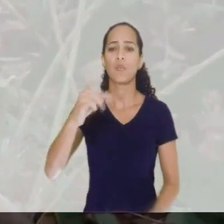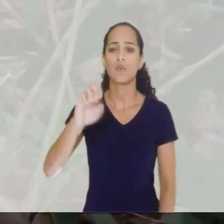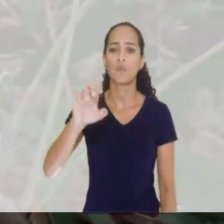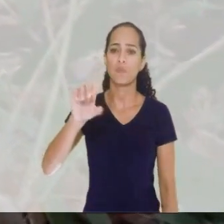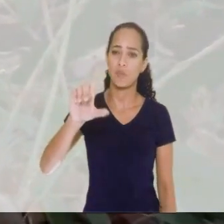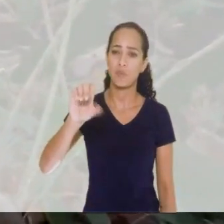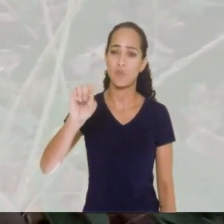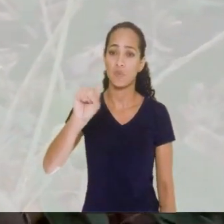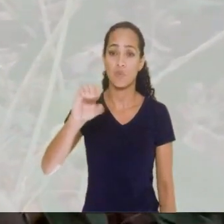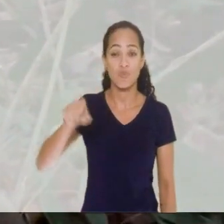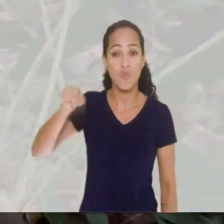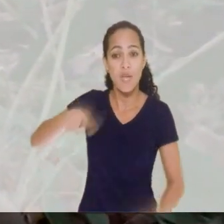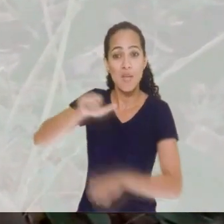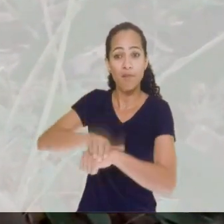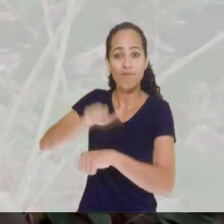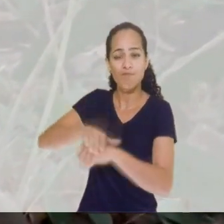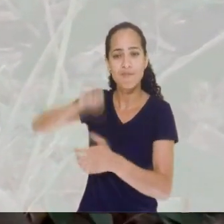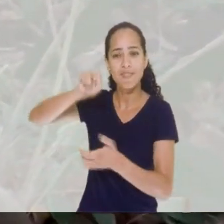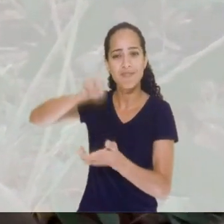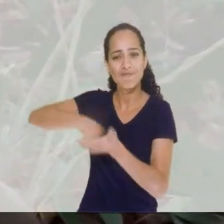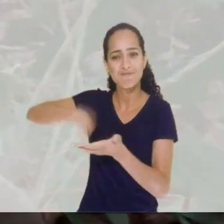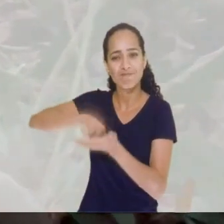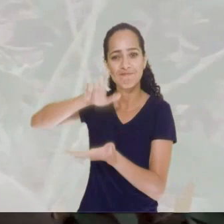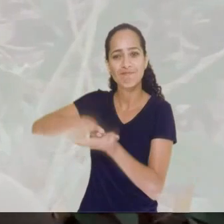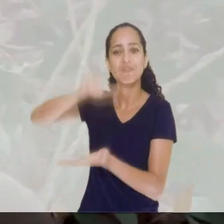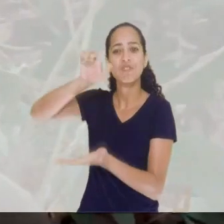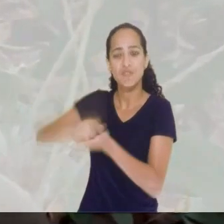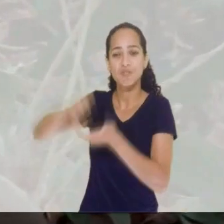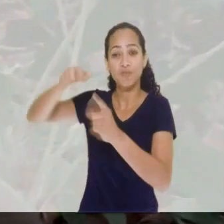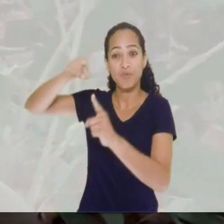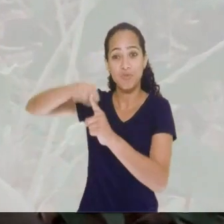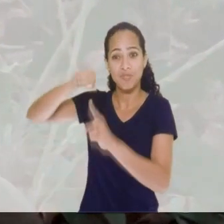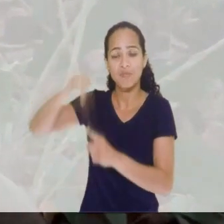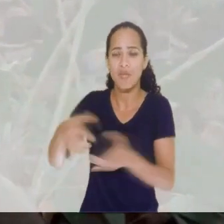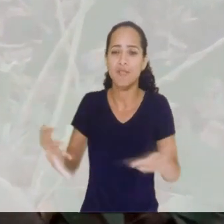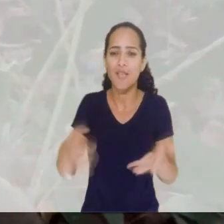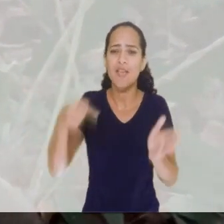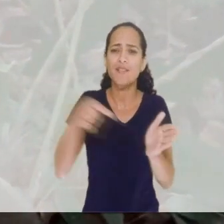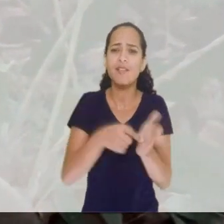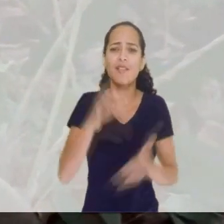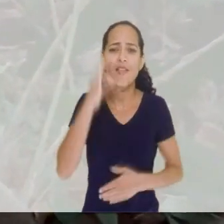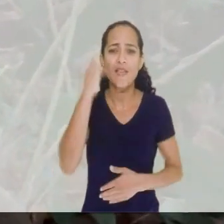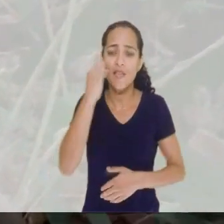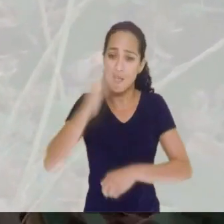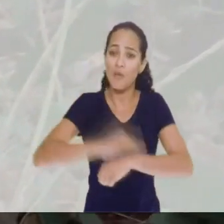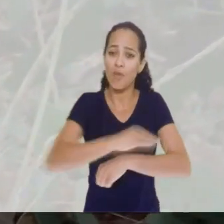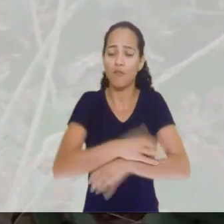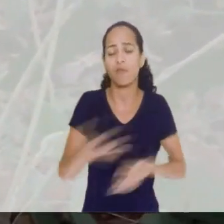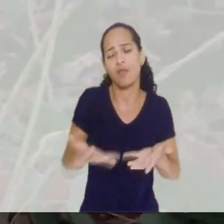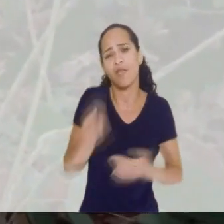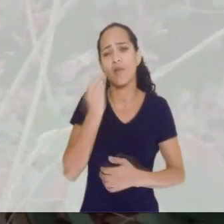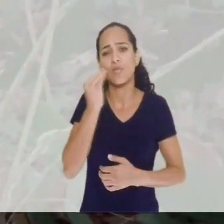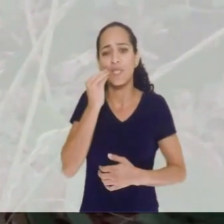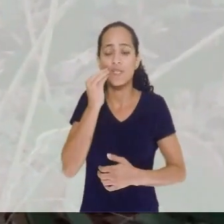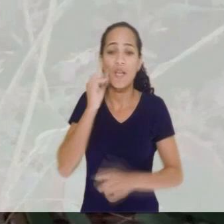com o descritor da espécie, Pedro Peloso. Então a gente vai buscar ele ali, que tá no outro ponto, ali atrás, procurando outros indivíduos. Aqui é uma fêmea, a gente quer ver